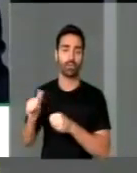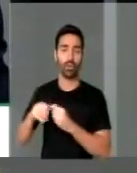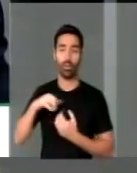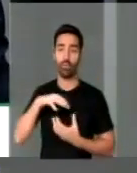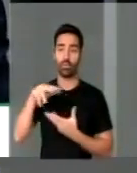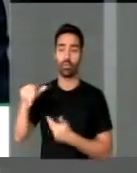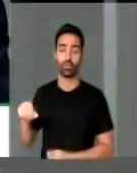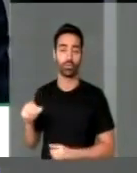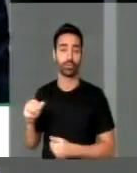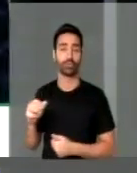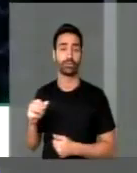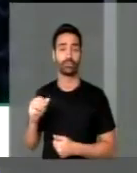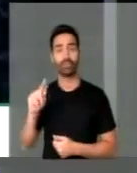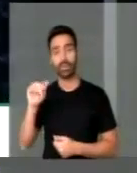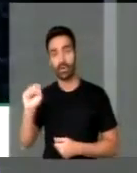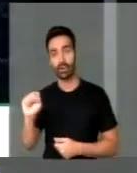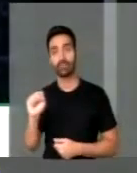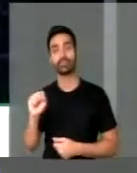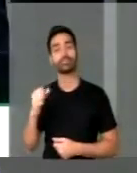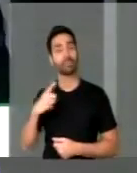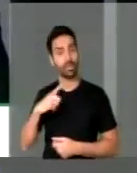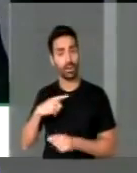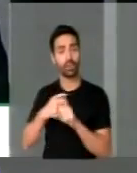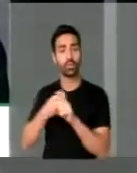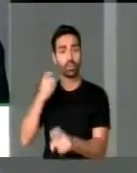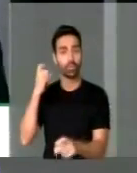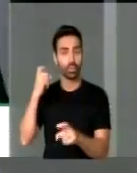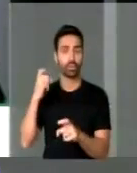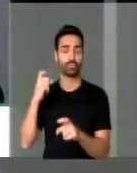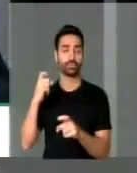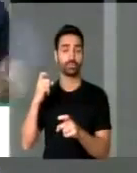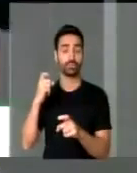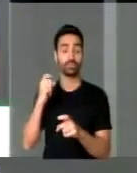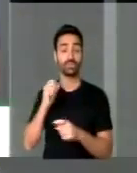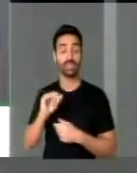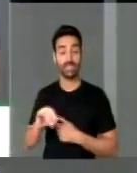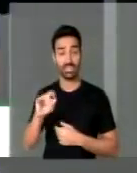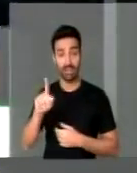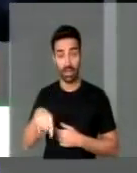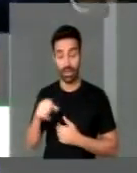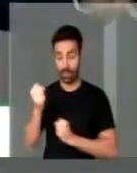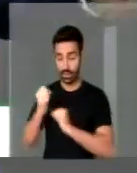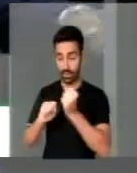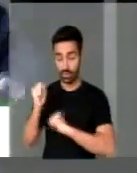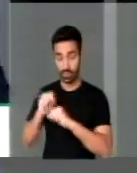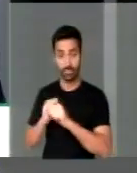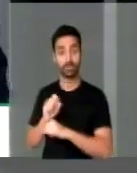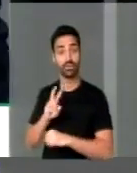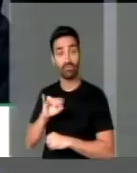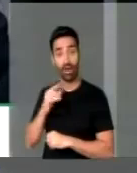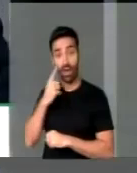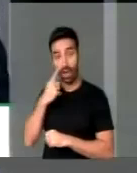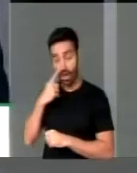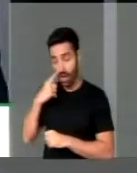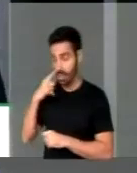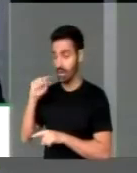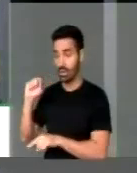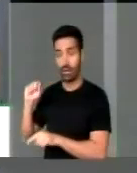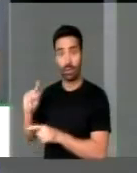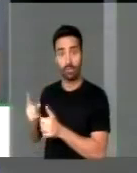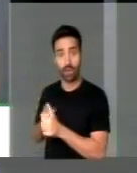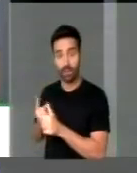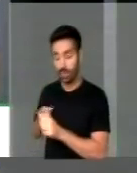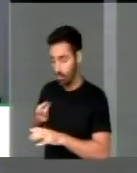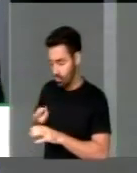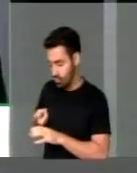no mundo, de petróleo e gás, ela tem lucratividade quando ela é a indústria que vai do poço ao posto. É